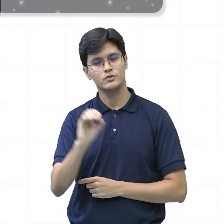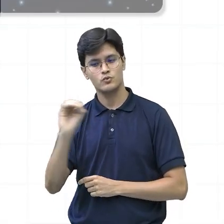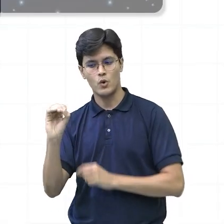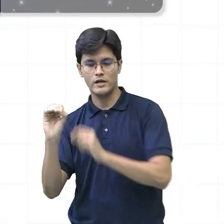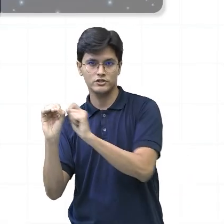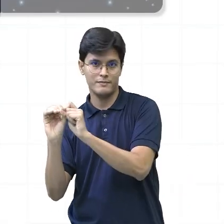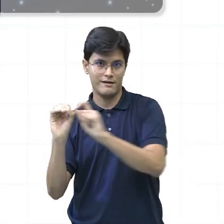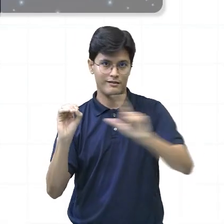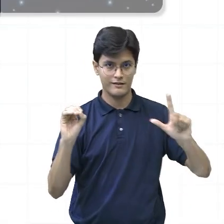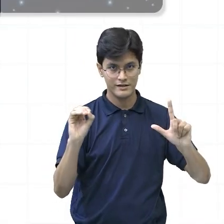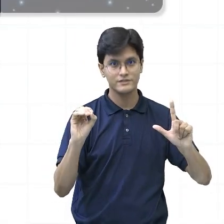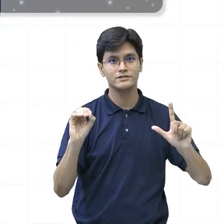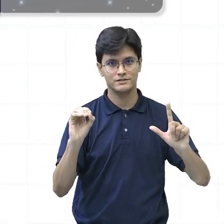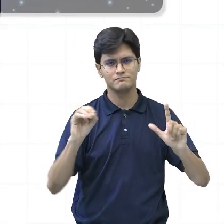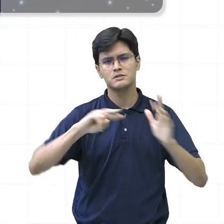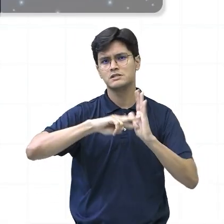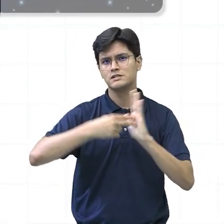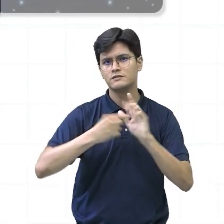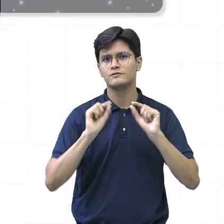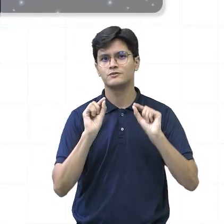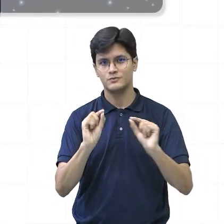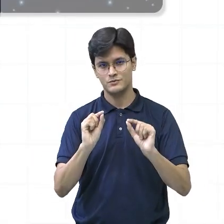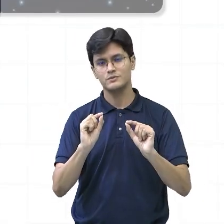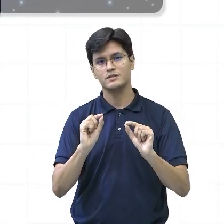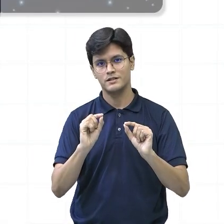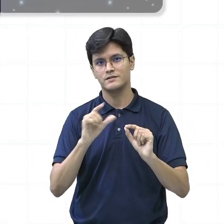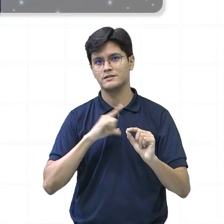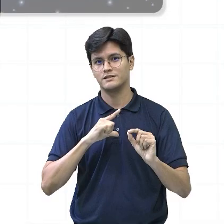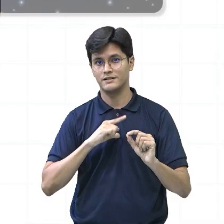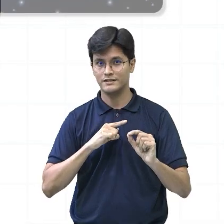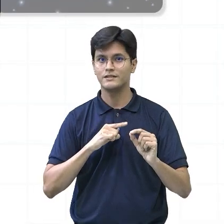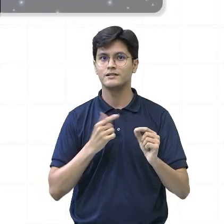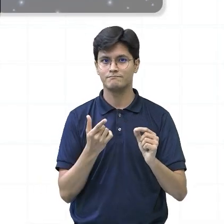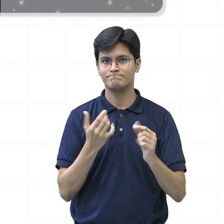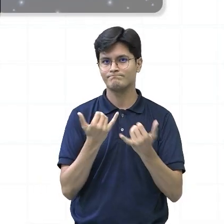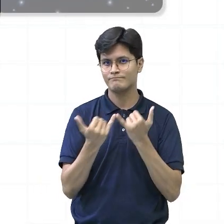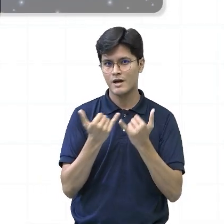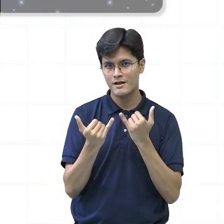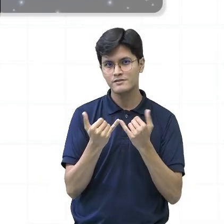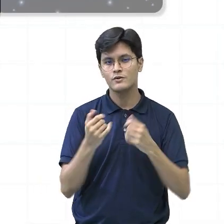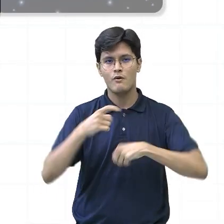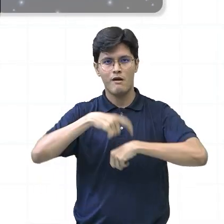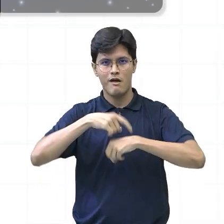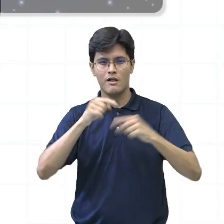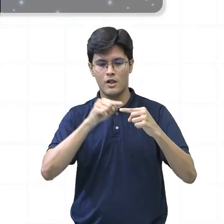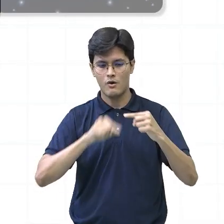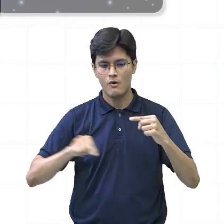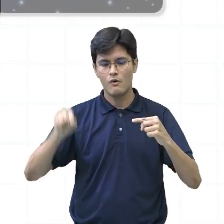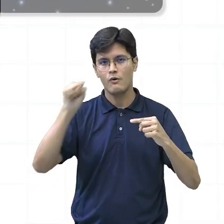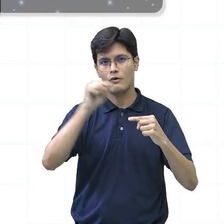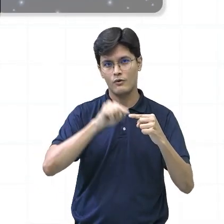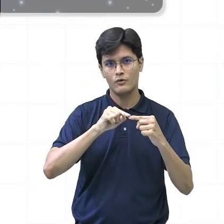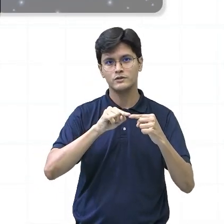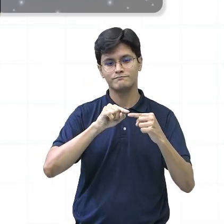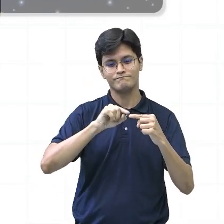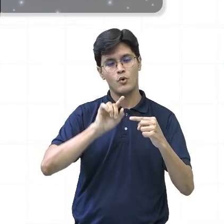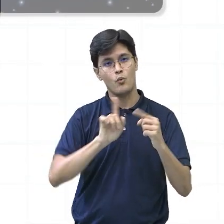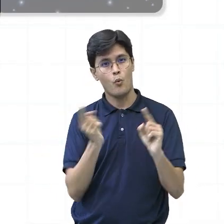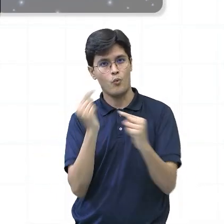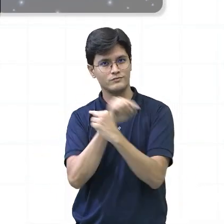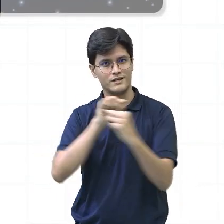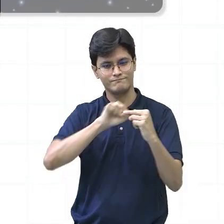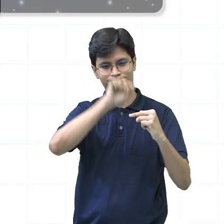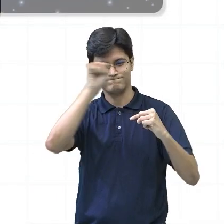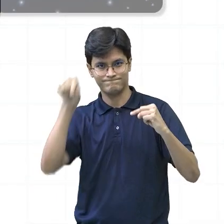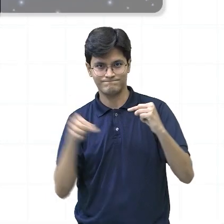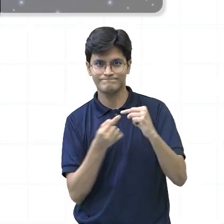sentido anti-horário, ou seja, aquele sentido do relógio, né, é o contrário, tá? Por isso a gente diz anti-horário. E a Terra,